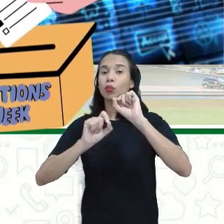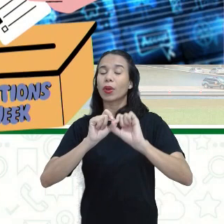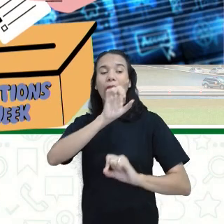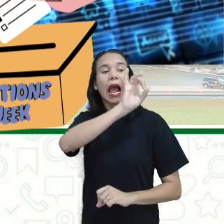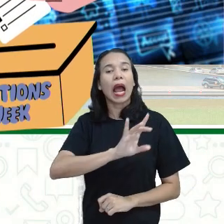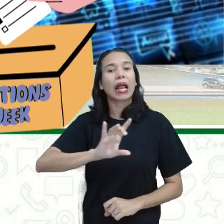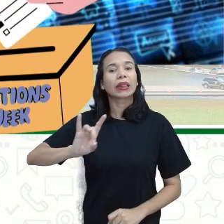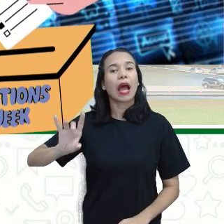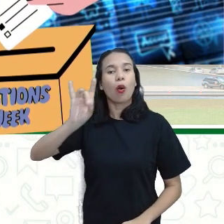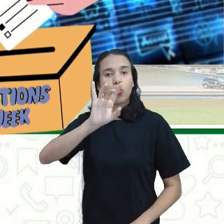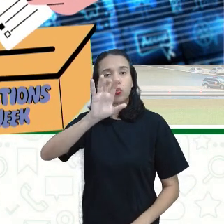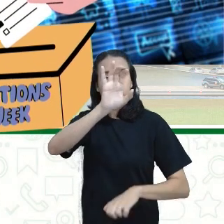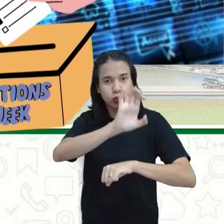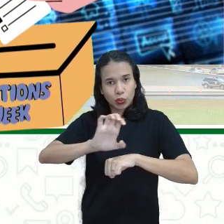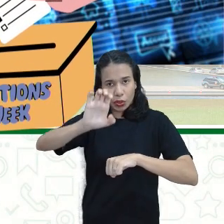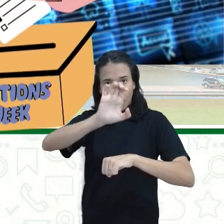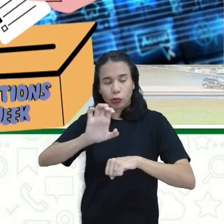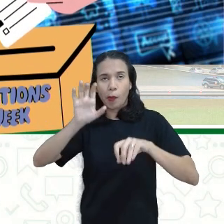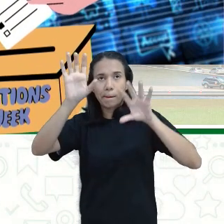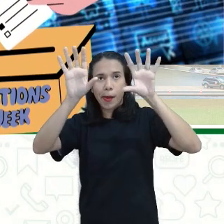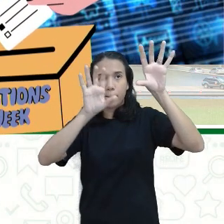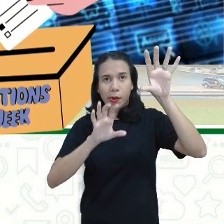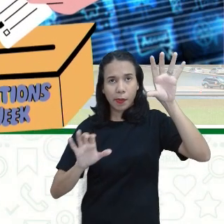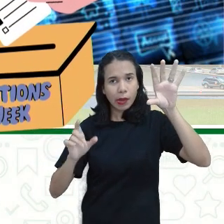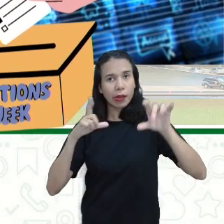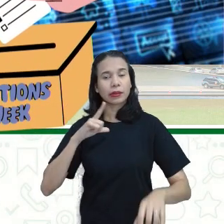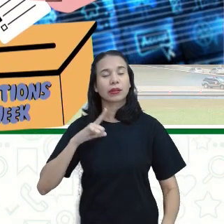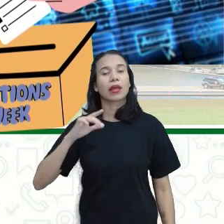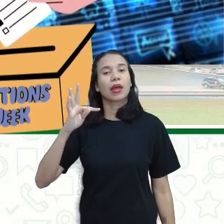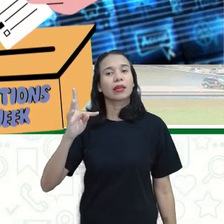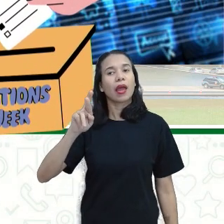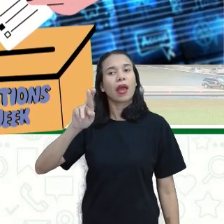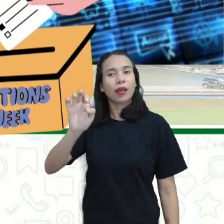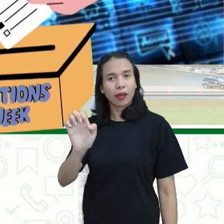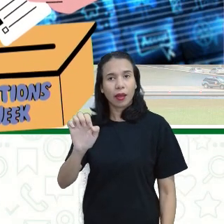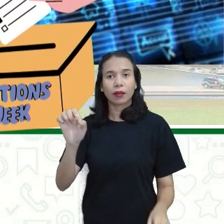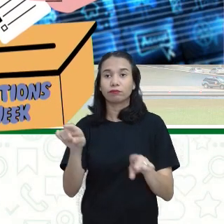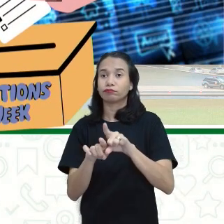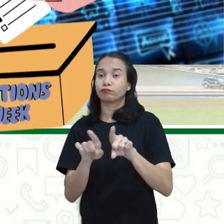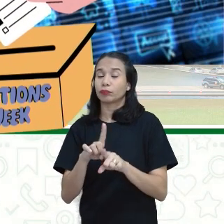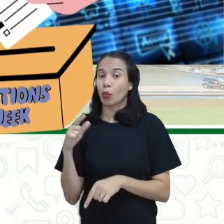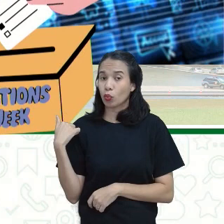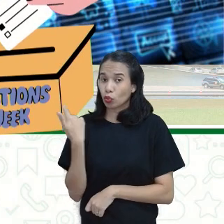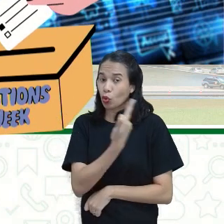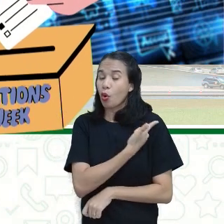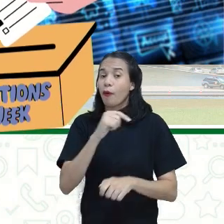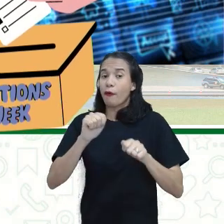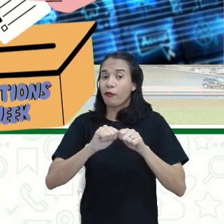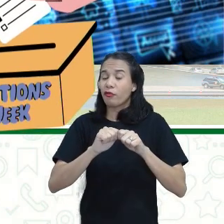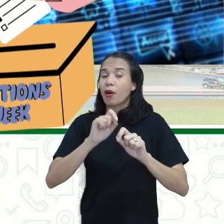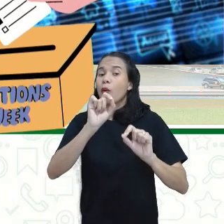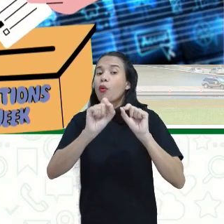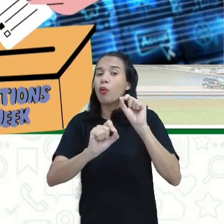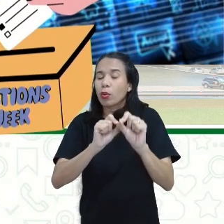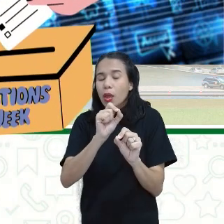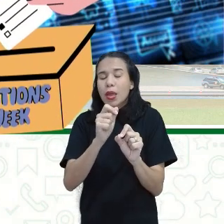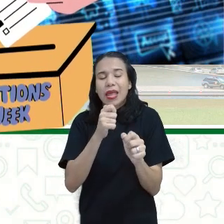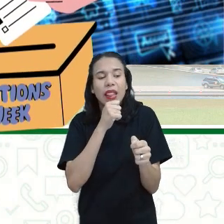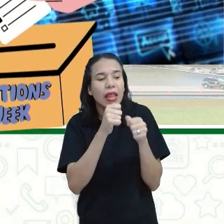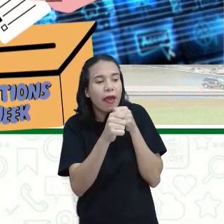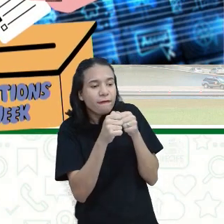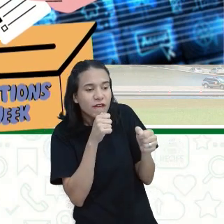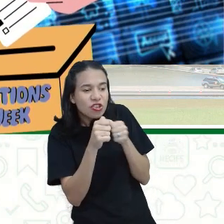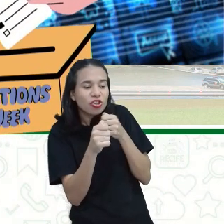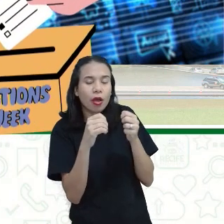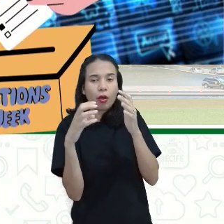Em cada Estado, como eu acabei de mencionar, a gente tem o TRE. E nós realizamos uma entrevista